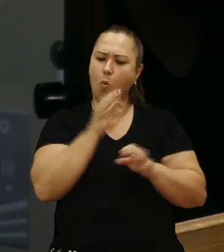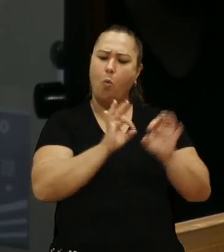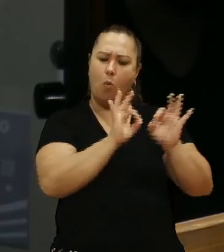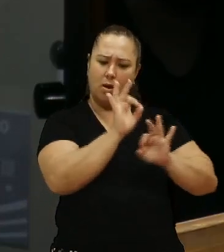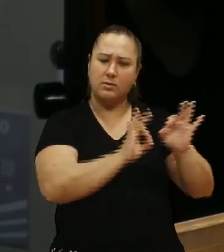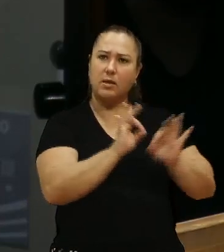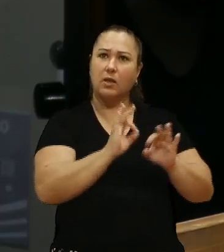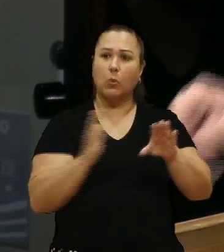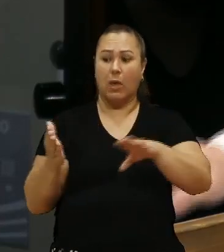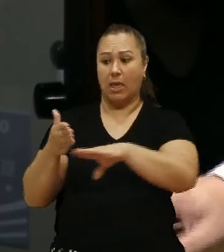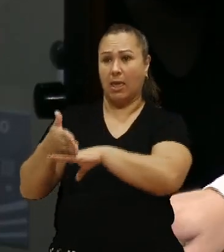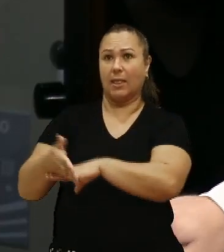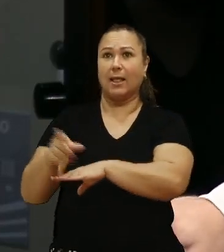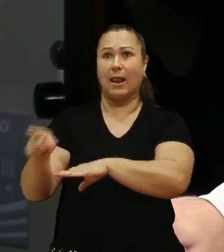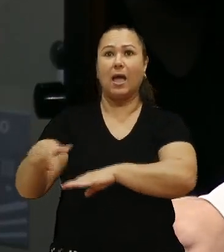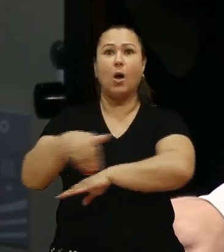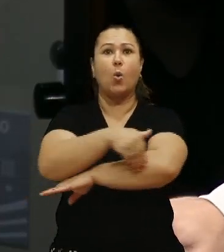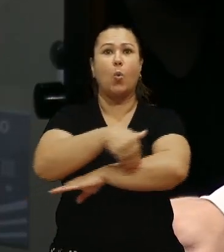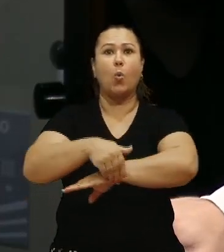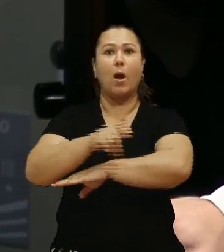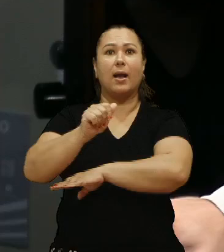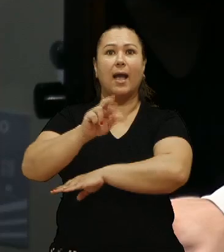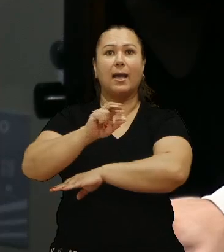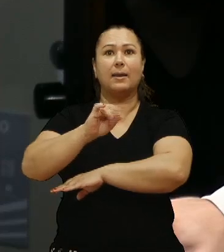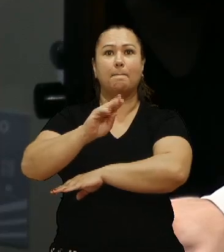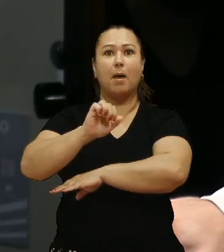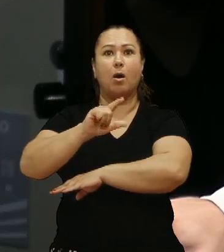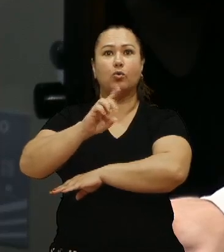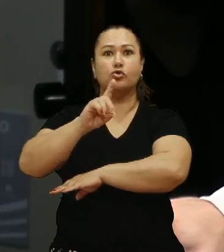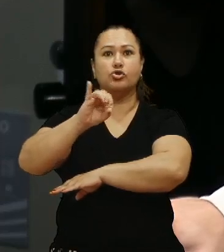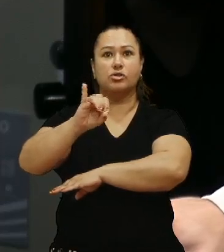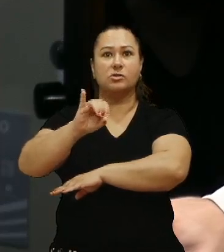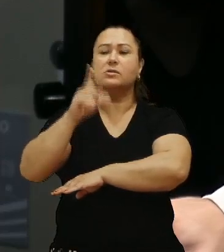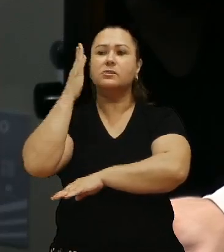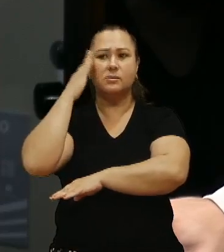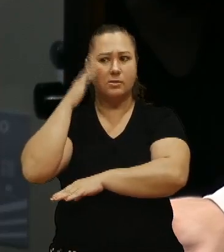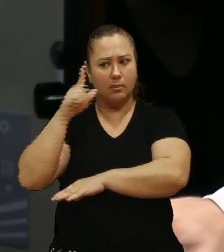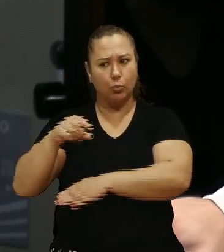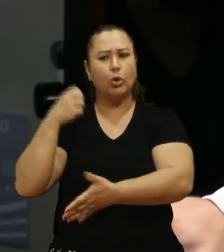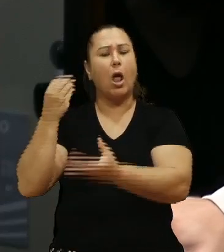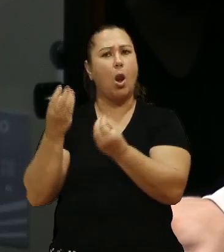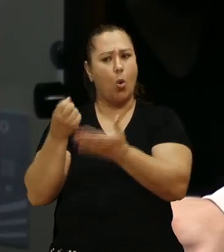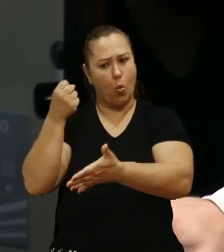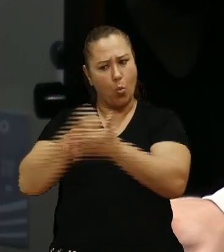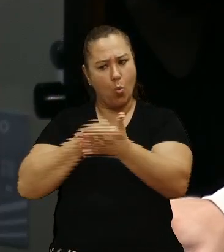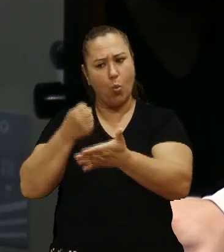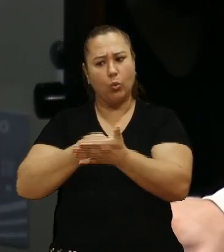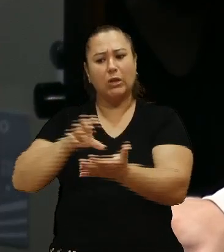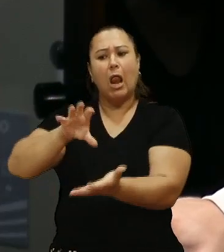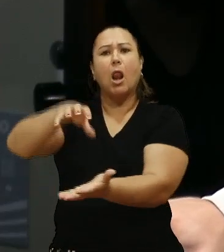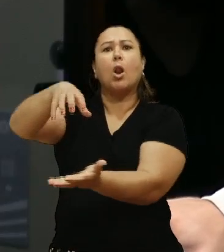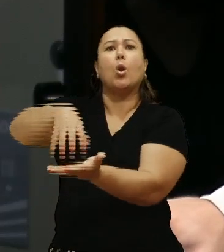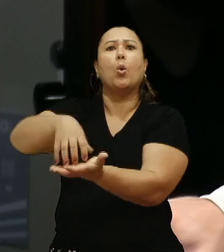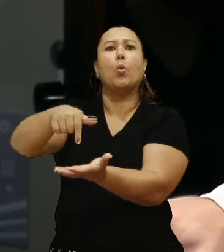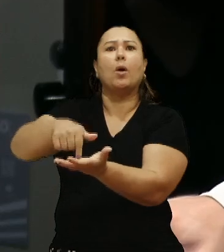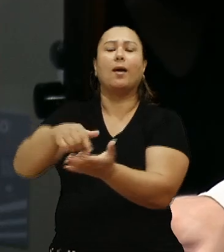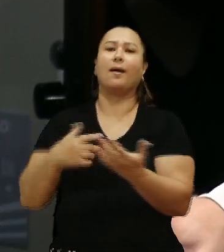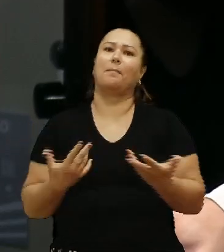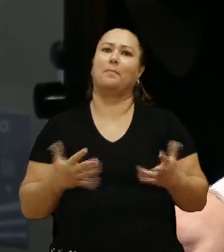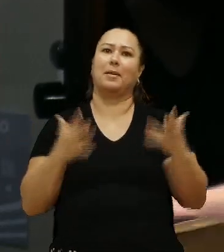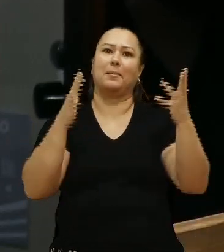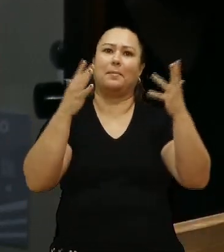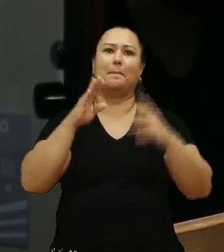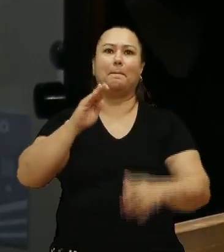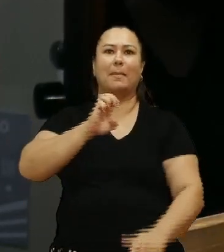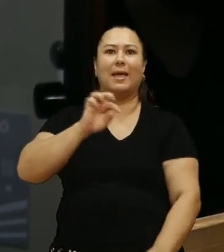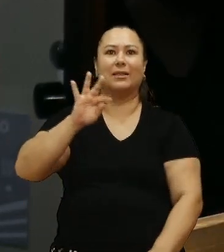entra na sede Sindilimp na Garibaldi sabe que aquela sede foi fruto de muita luta, então parabéns a todos. Queria parabenizar a Beth, que